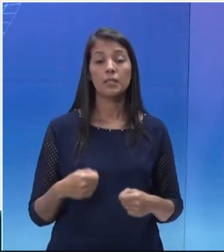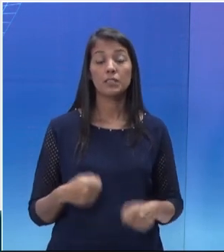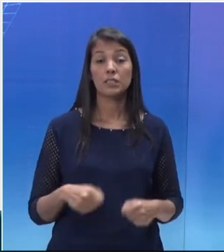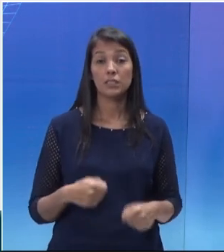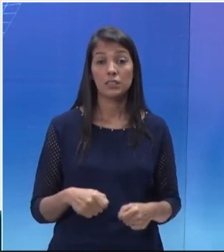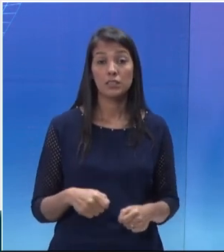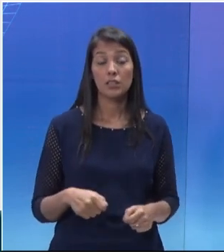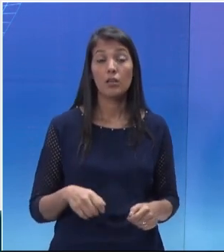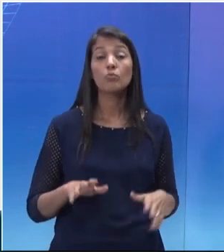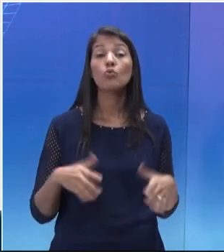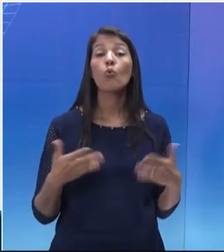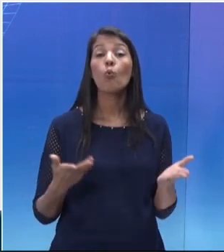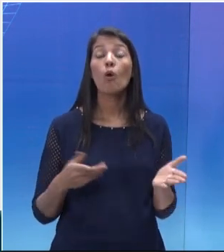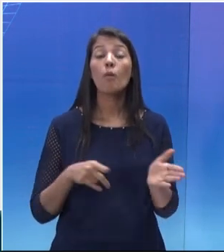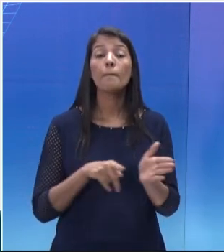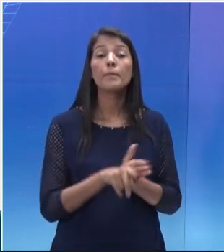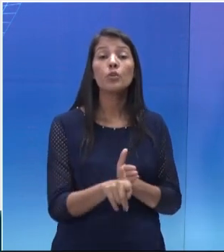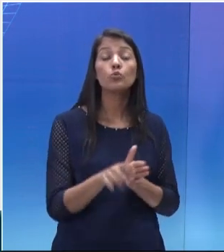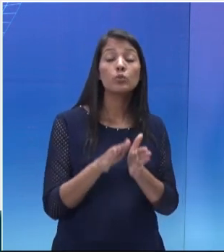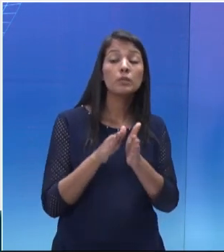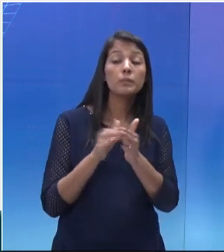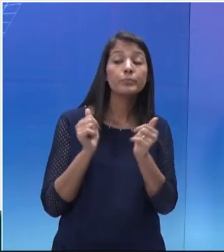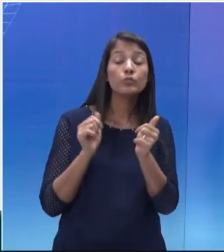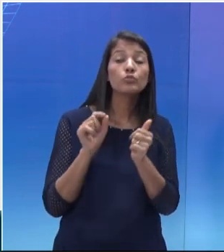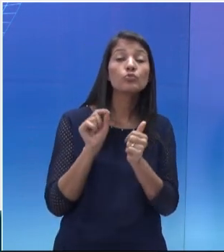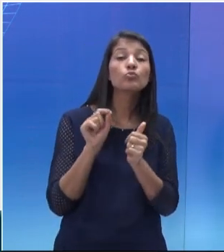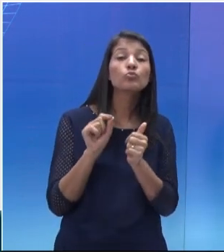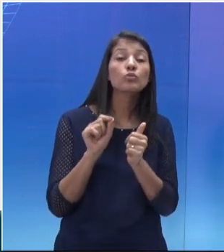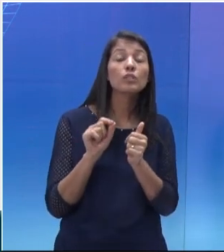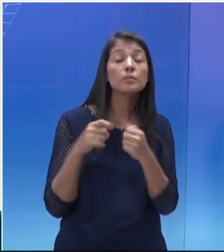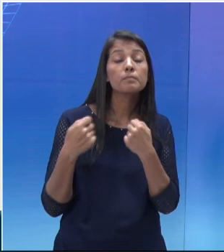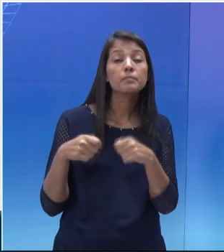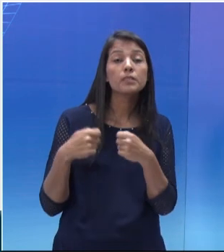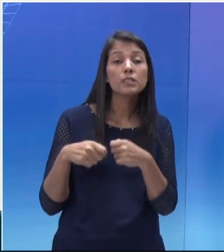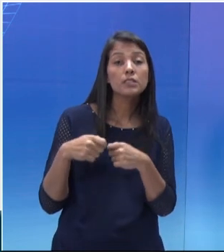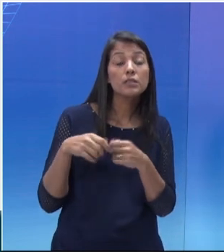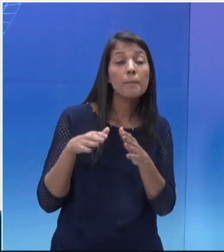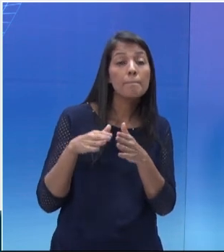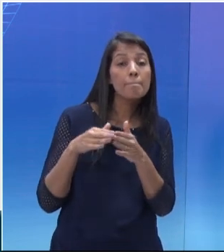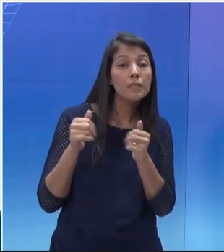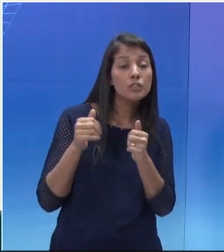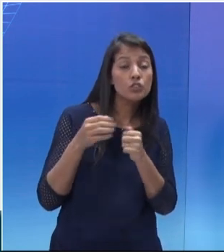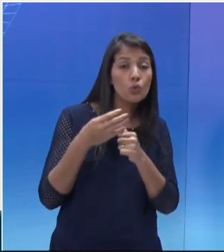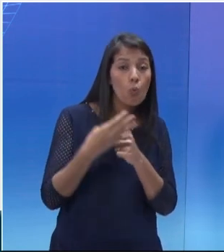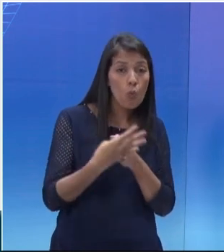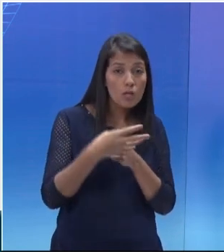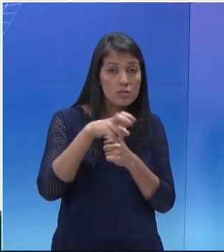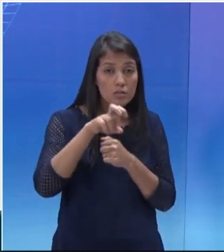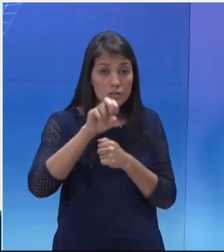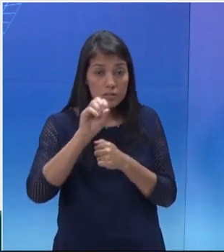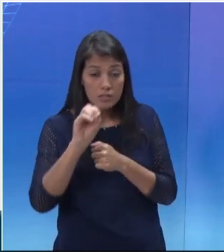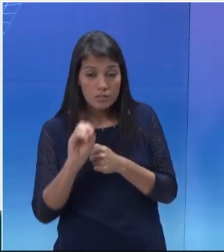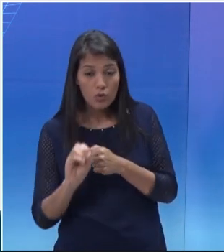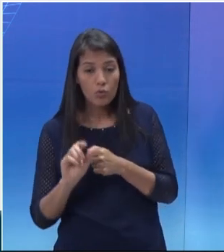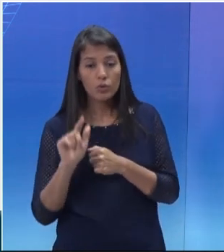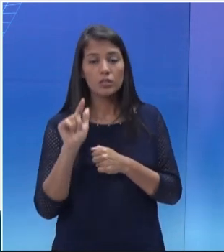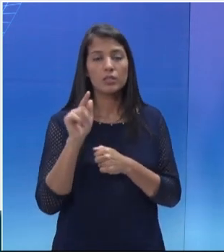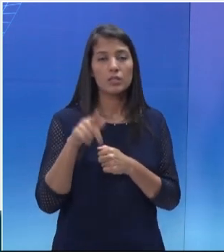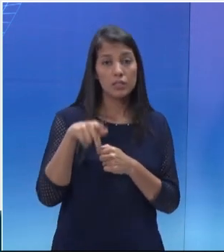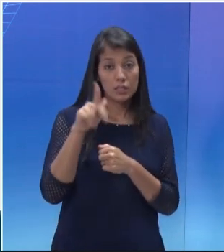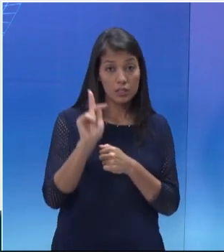de 450 quilos. Multiplicando cruzado, nós vamos chegar então em um valor